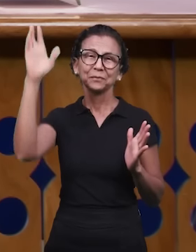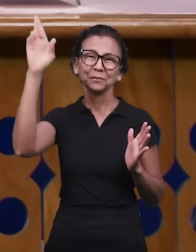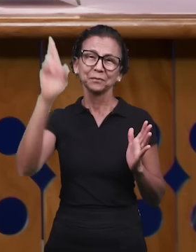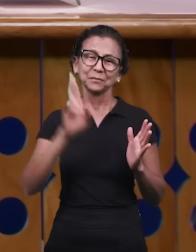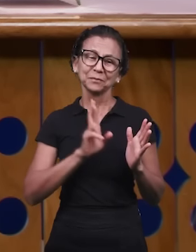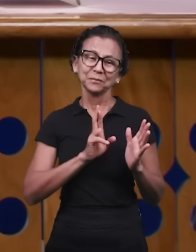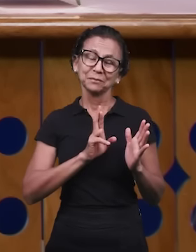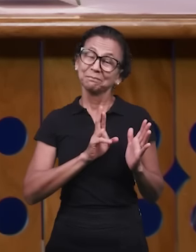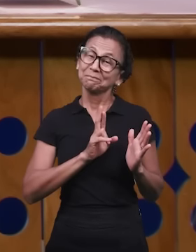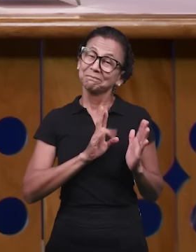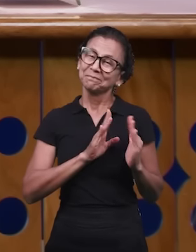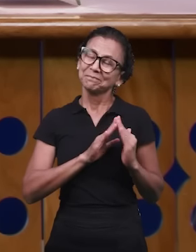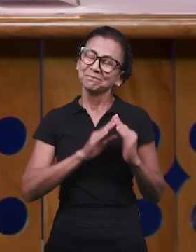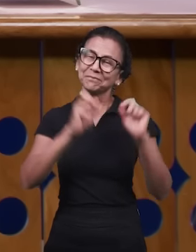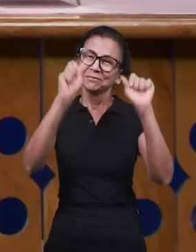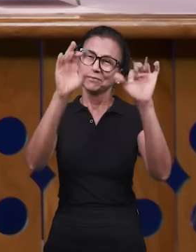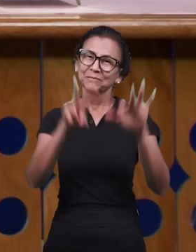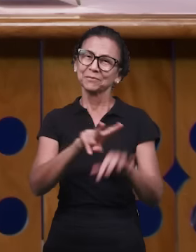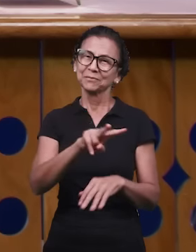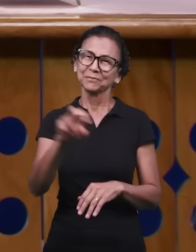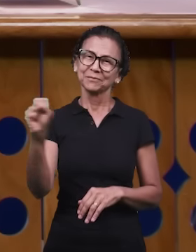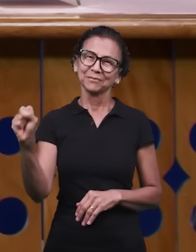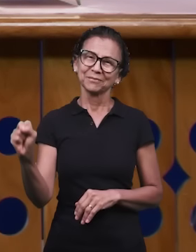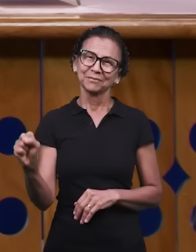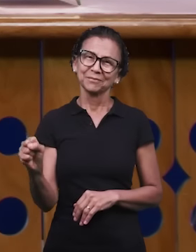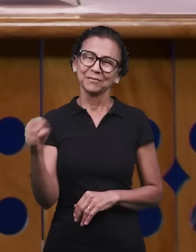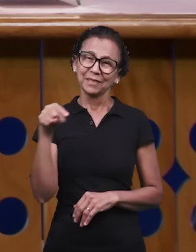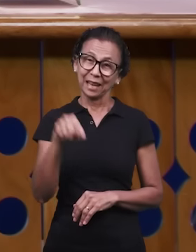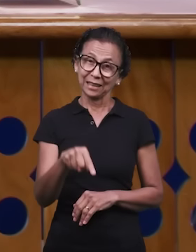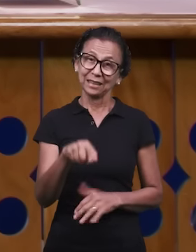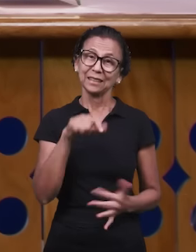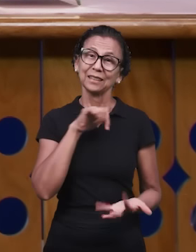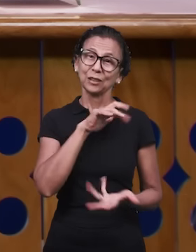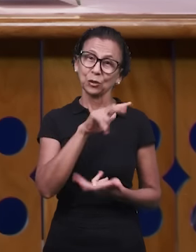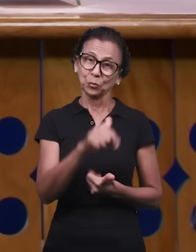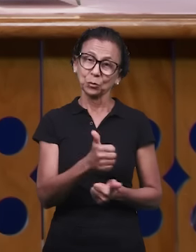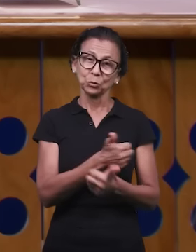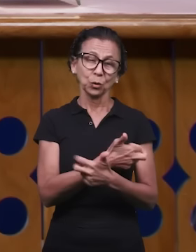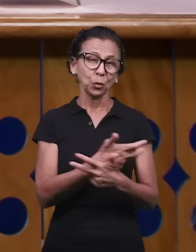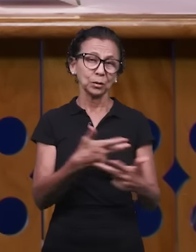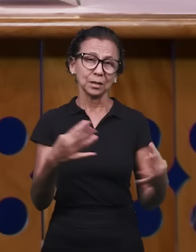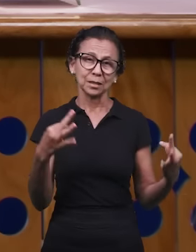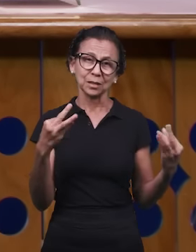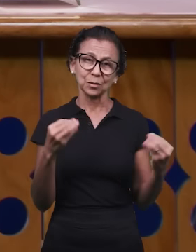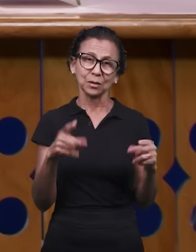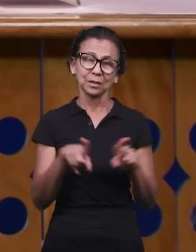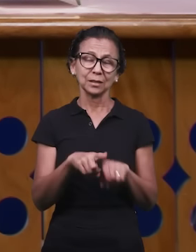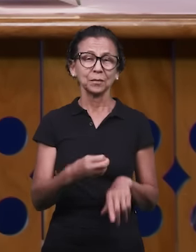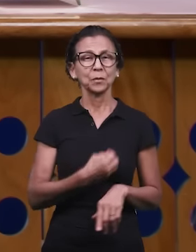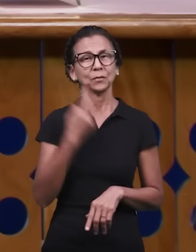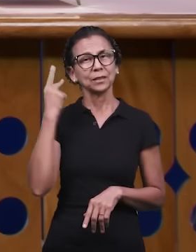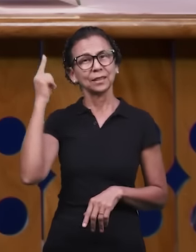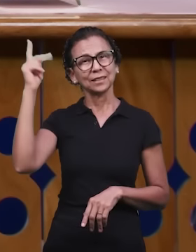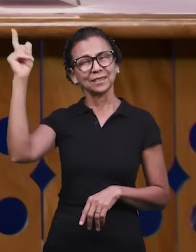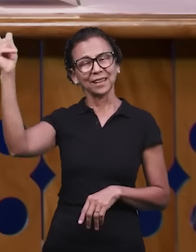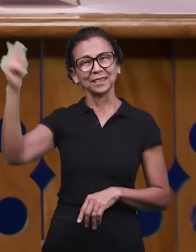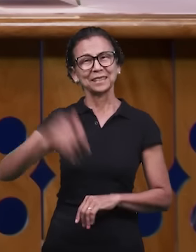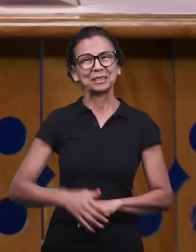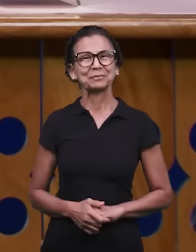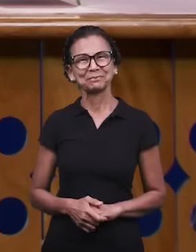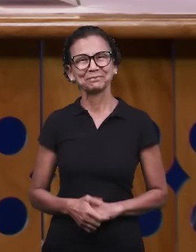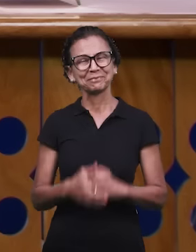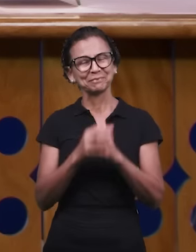lhe abençoará nesta vida e lhe dará a vida eterna. Amém?